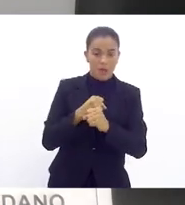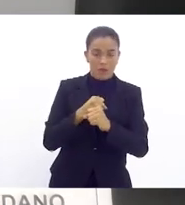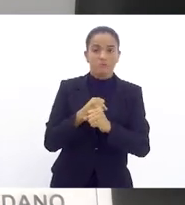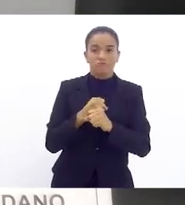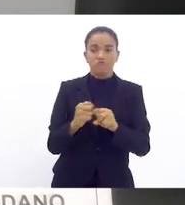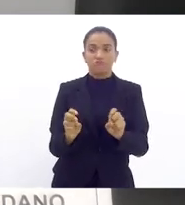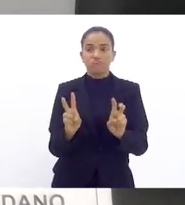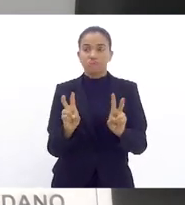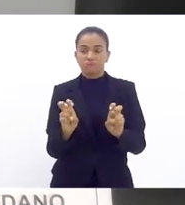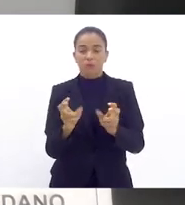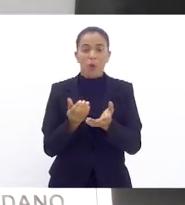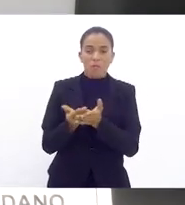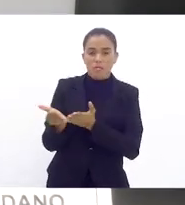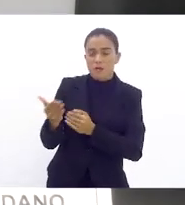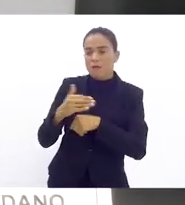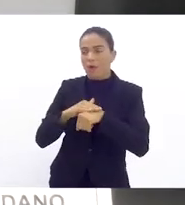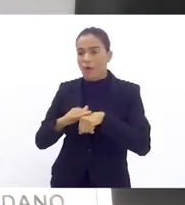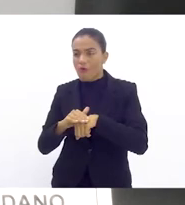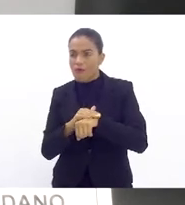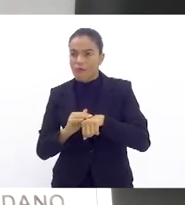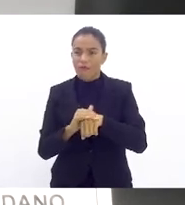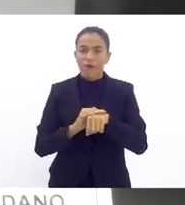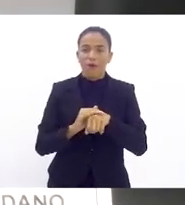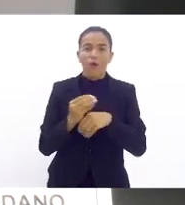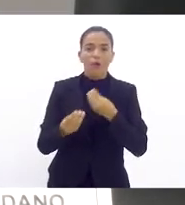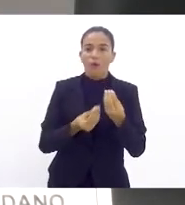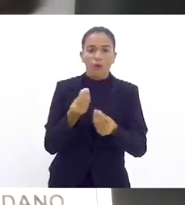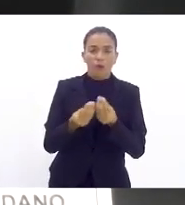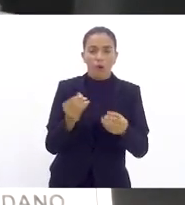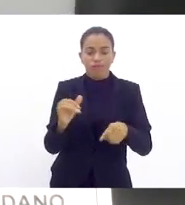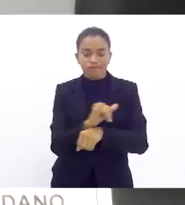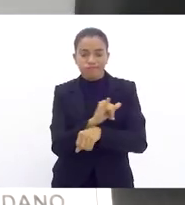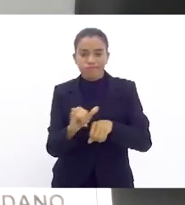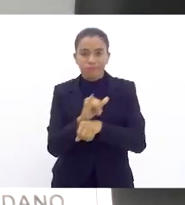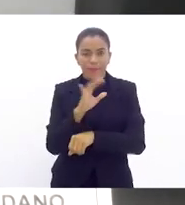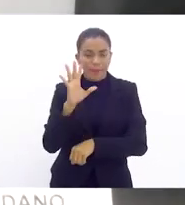e aí começamos a conversar, como isso poderia ser feito.